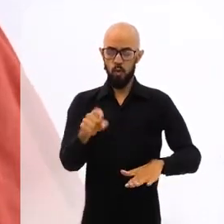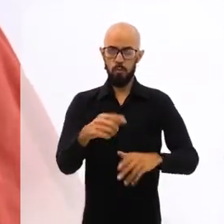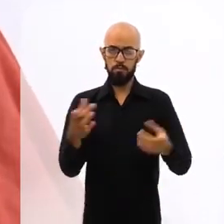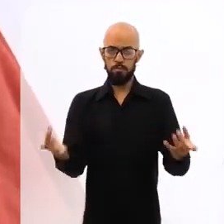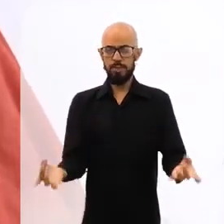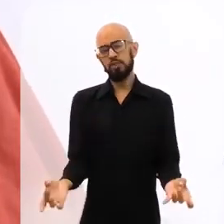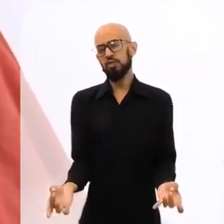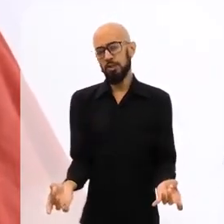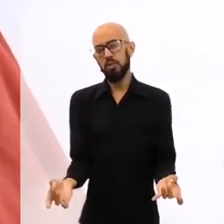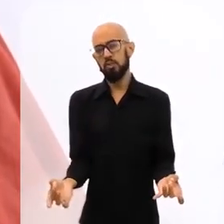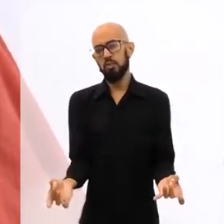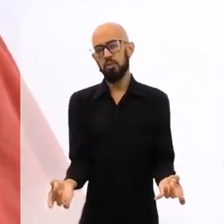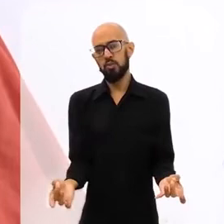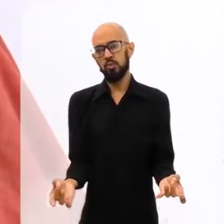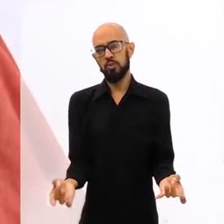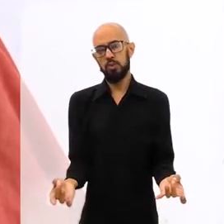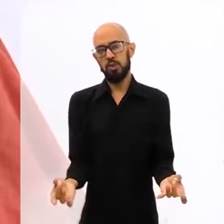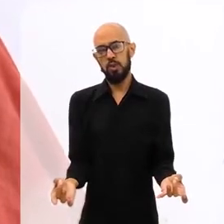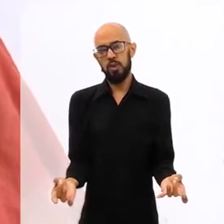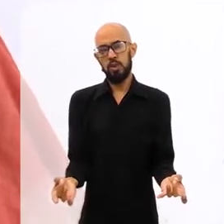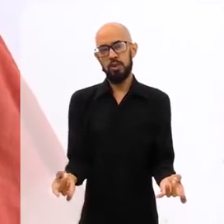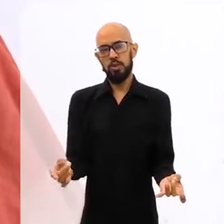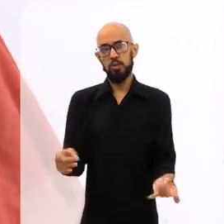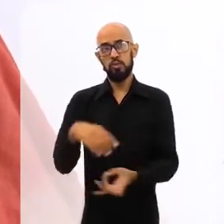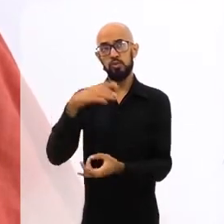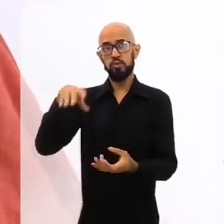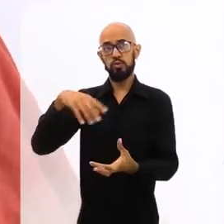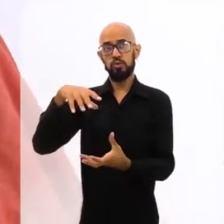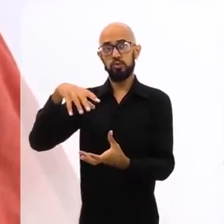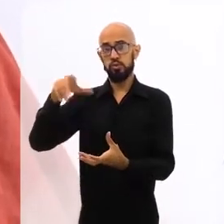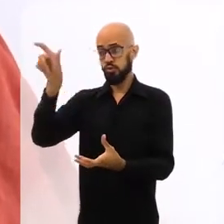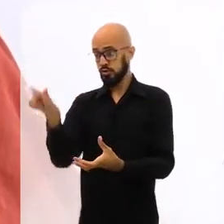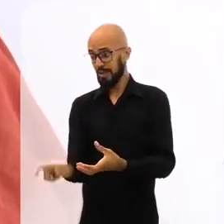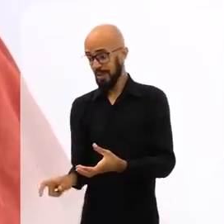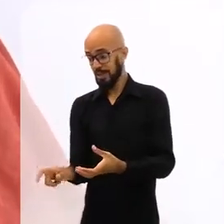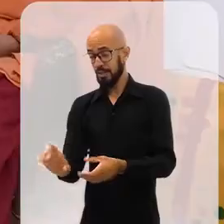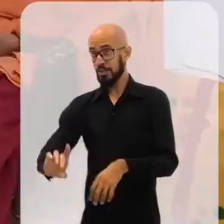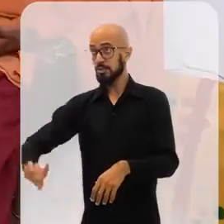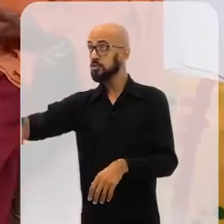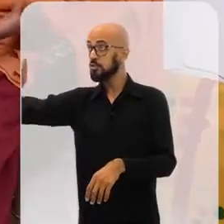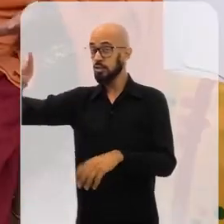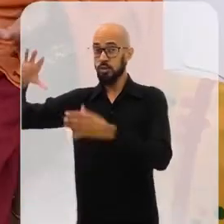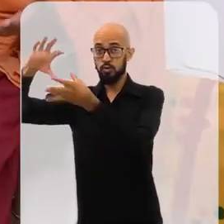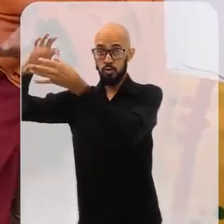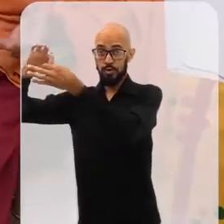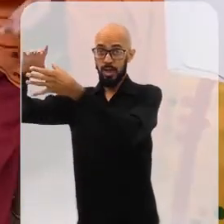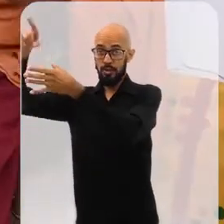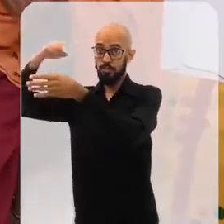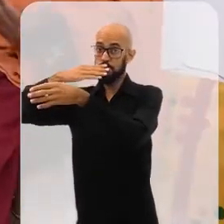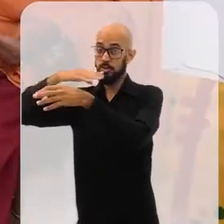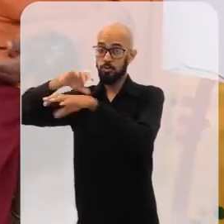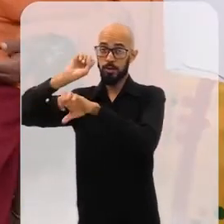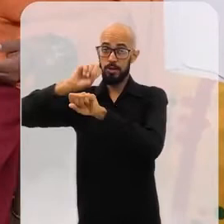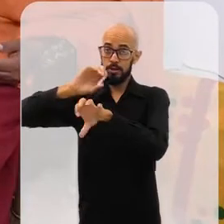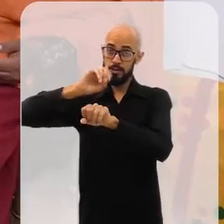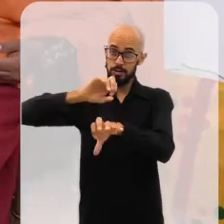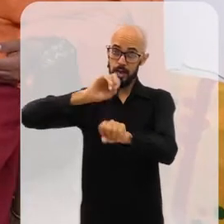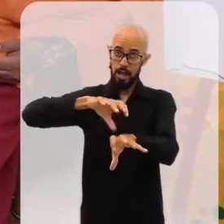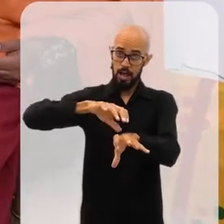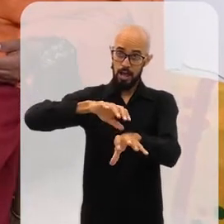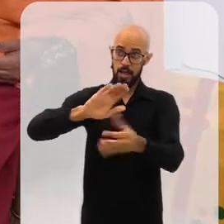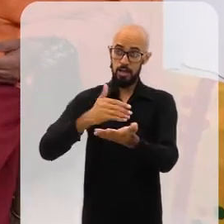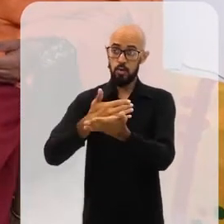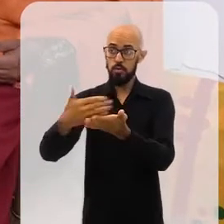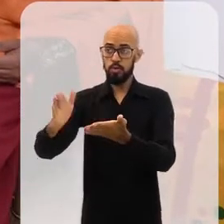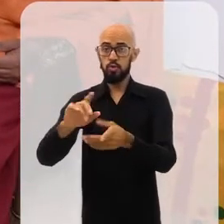durante alguns dias, e os seres divinos pediu para que ele desse ensinamentos. Ele disse, ué, para quem? Não tem... Aí começou